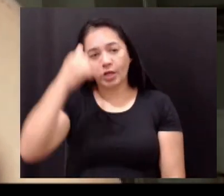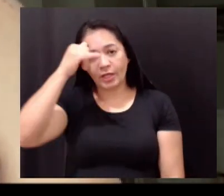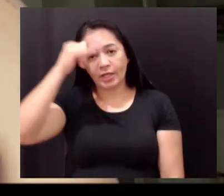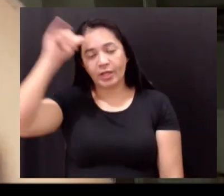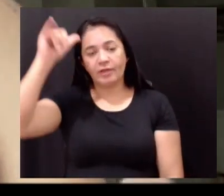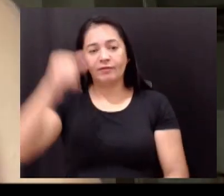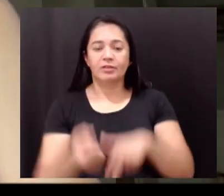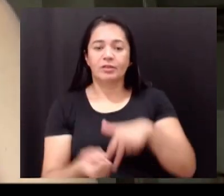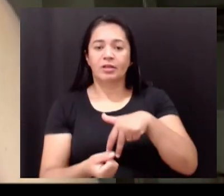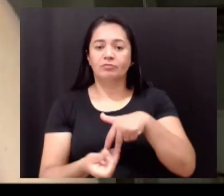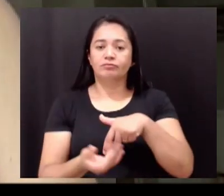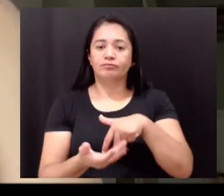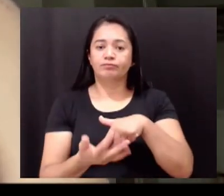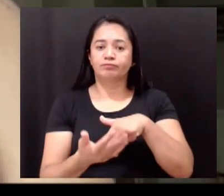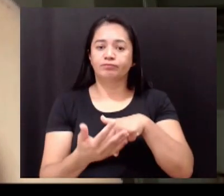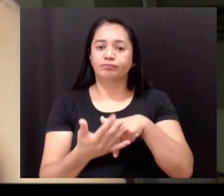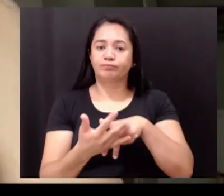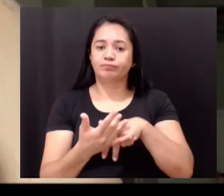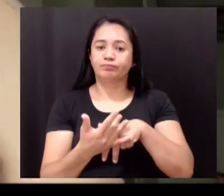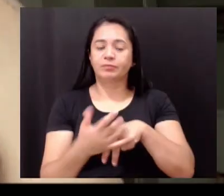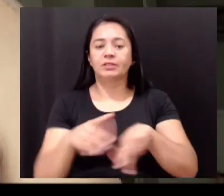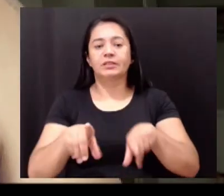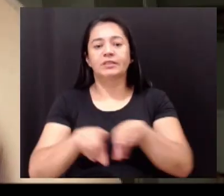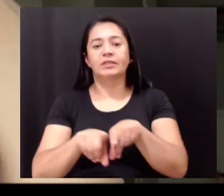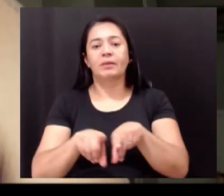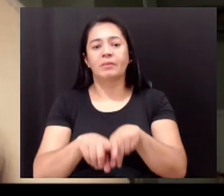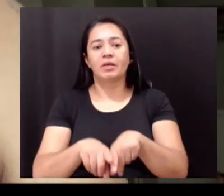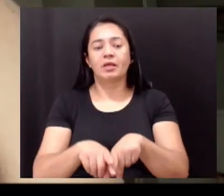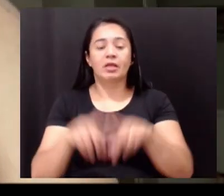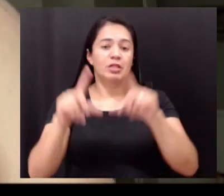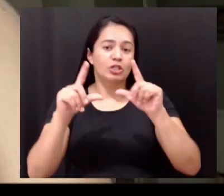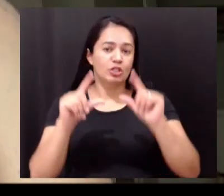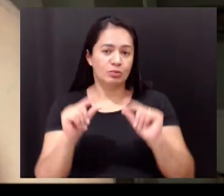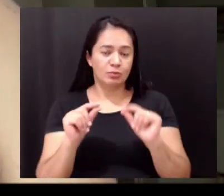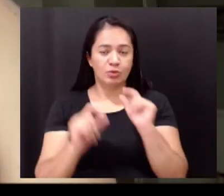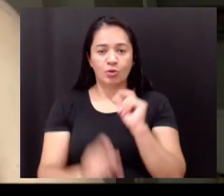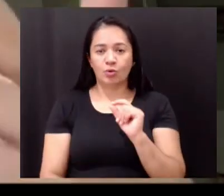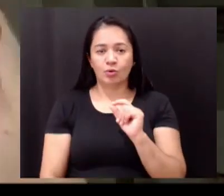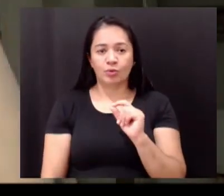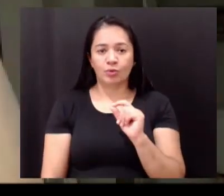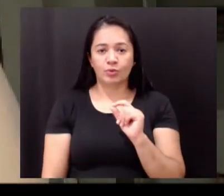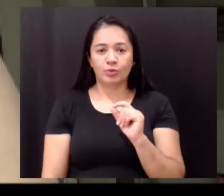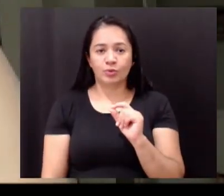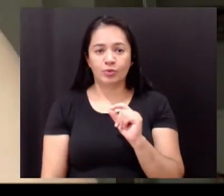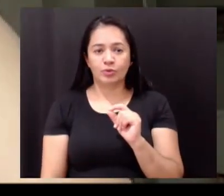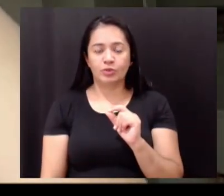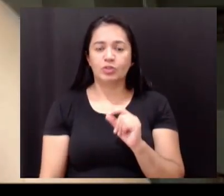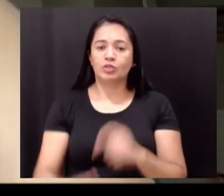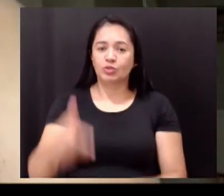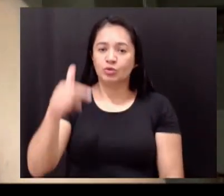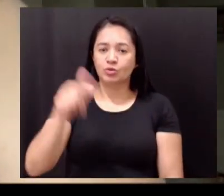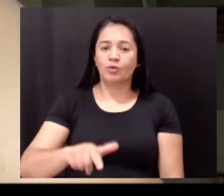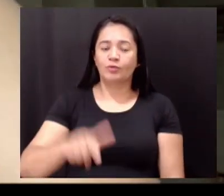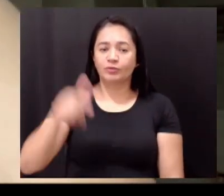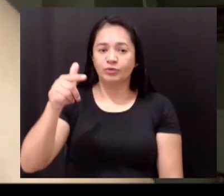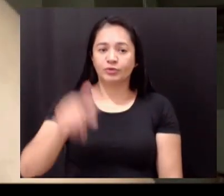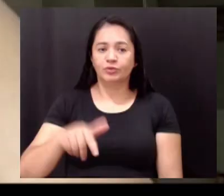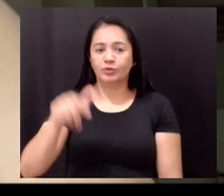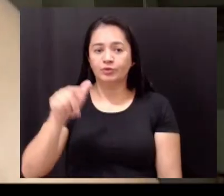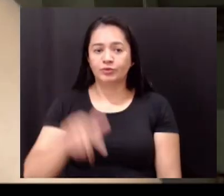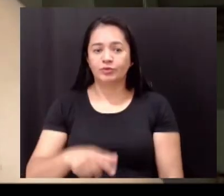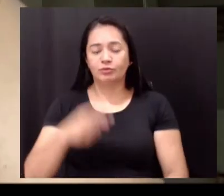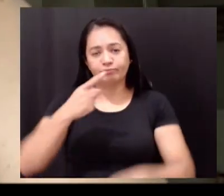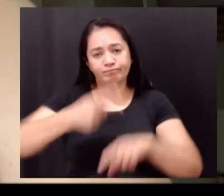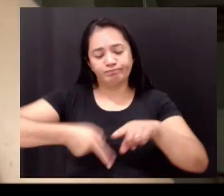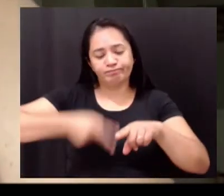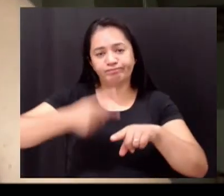vírus e também diminui a incidência de lesões pré-malignas. Então, por isso que a gente fala